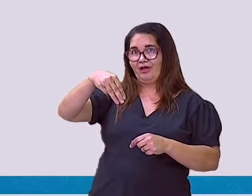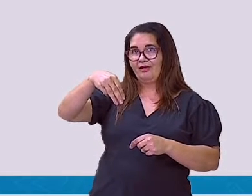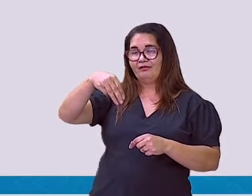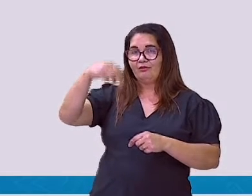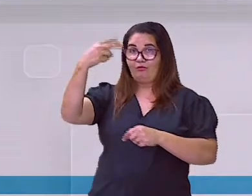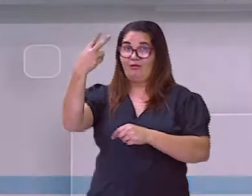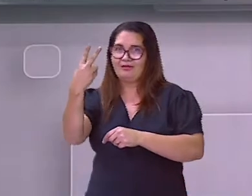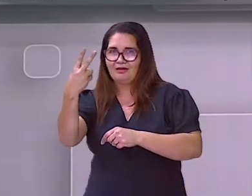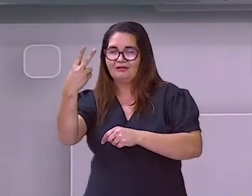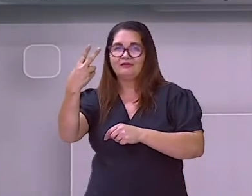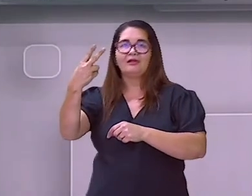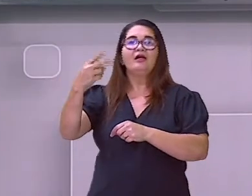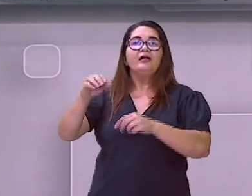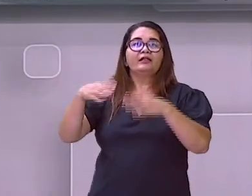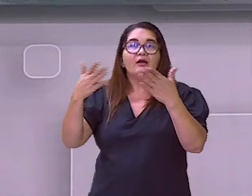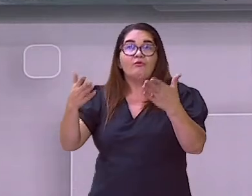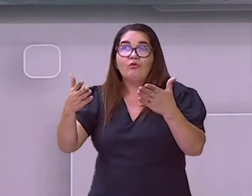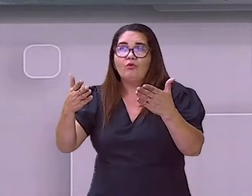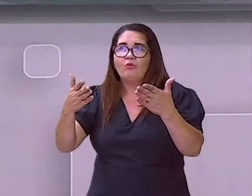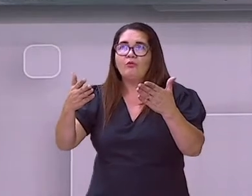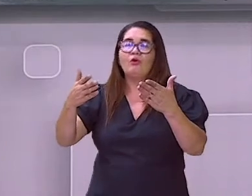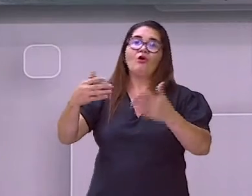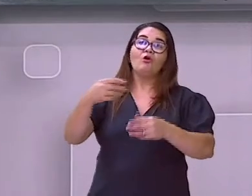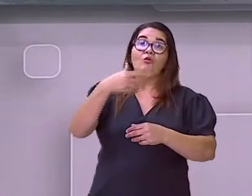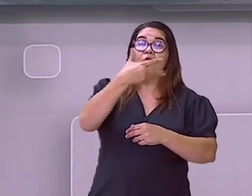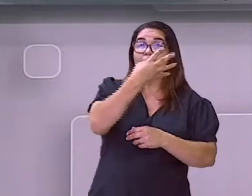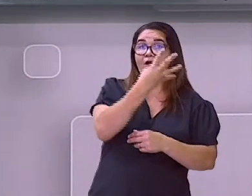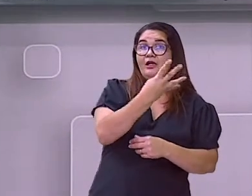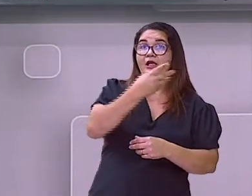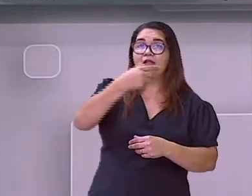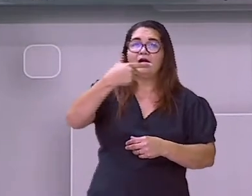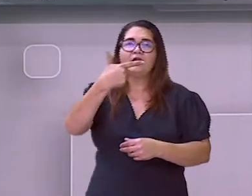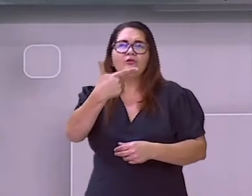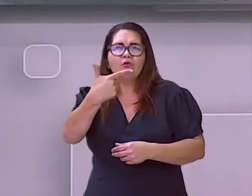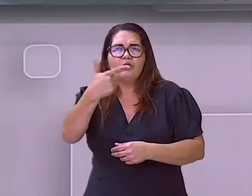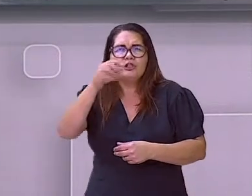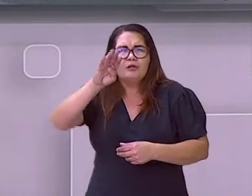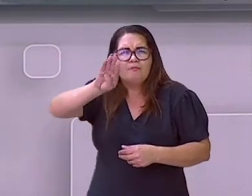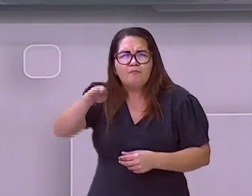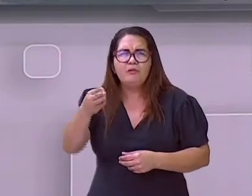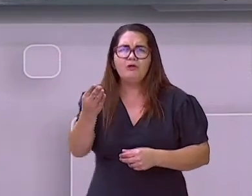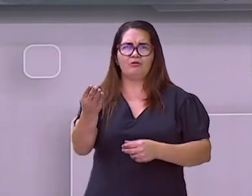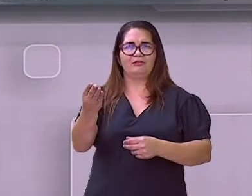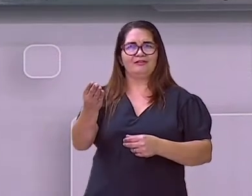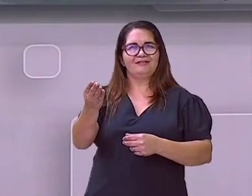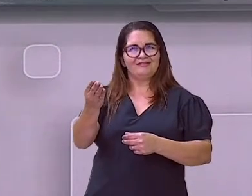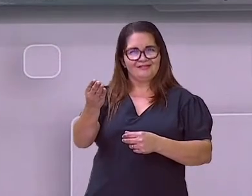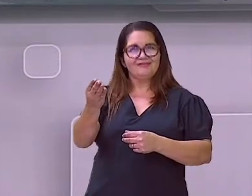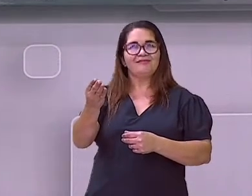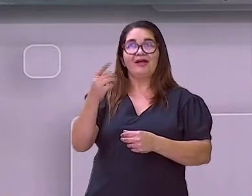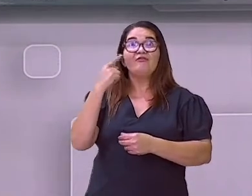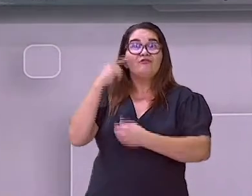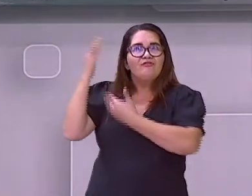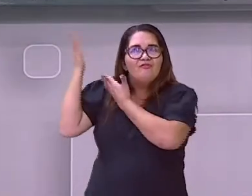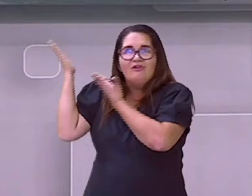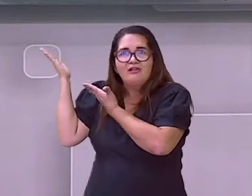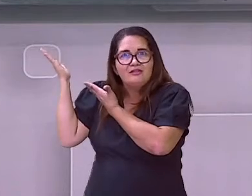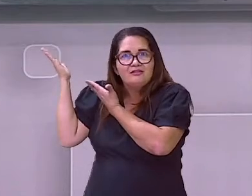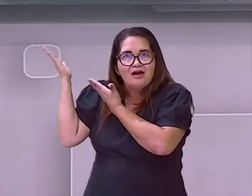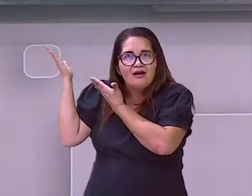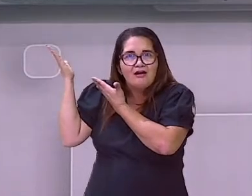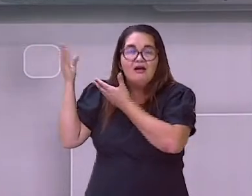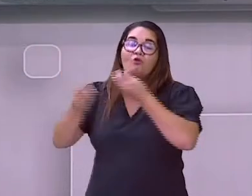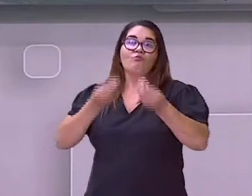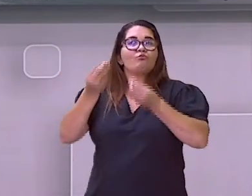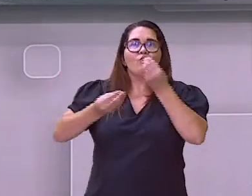haver diferença entre um autor e outro. Tranquilo? E não é por alguns